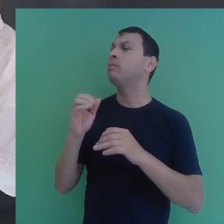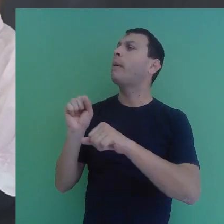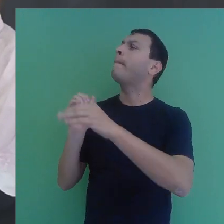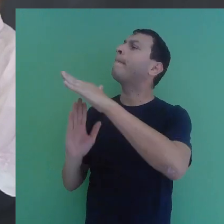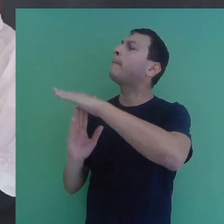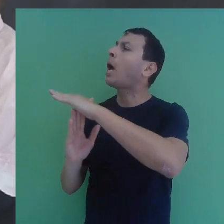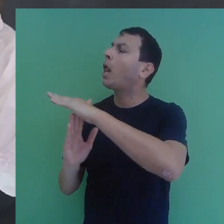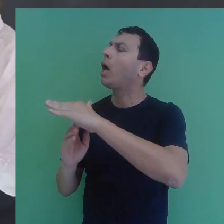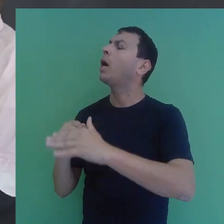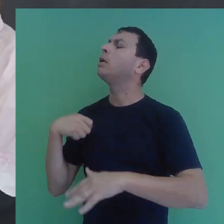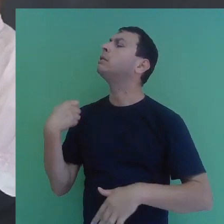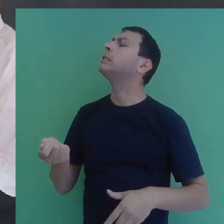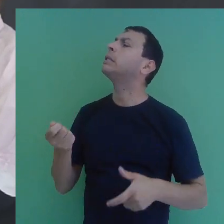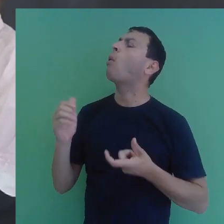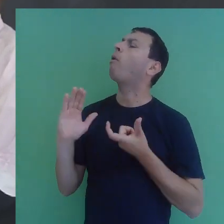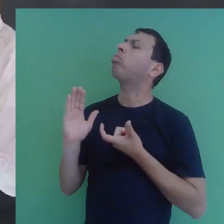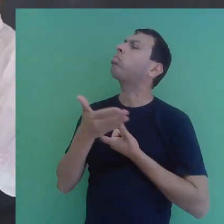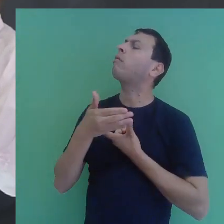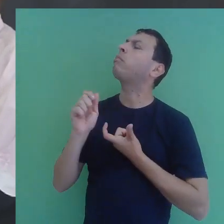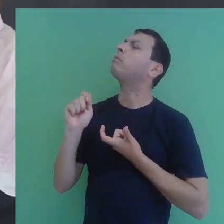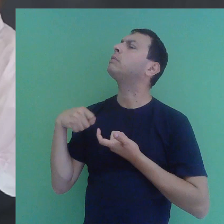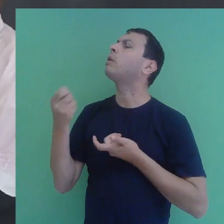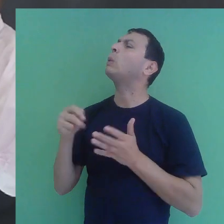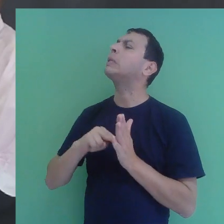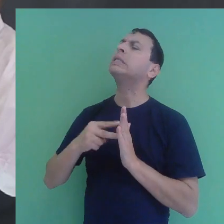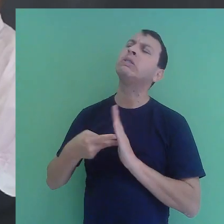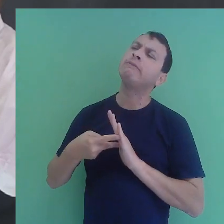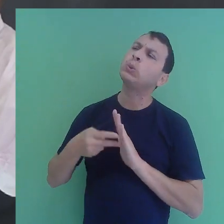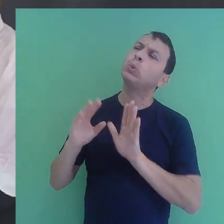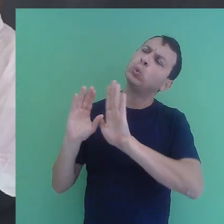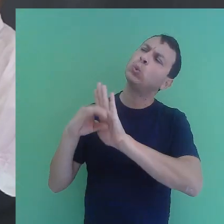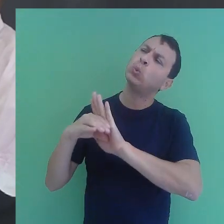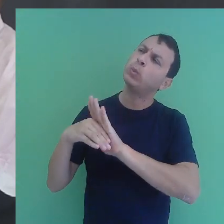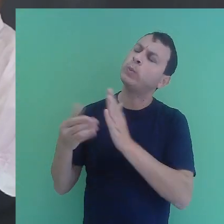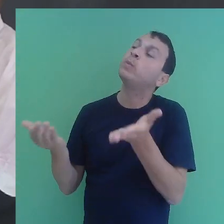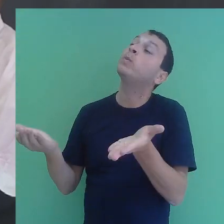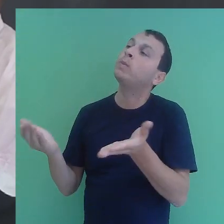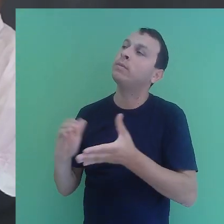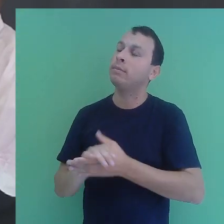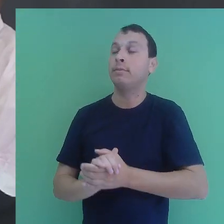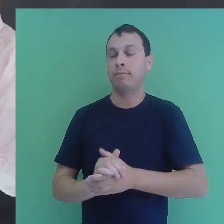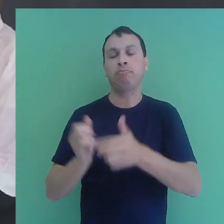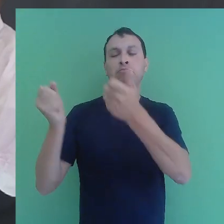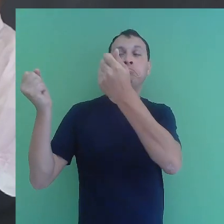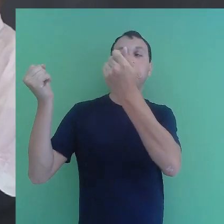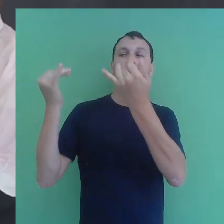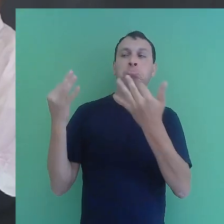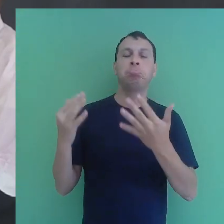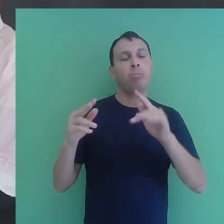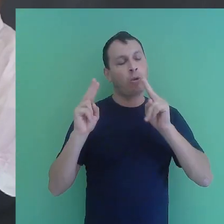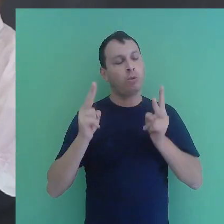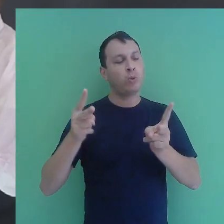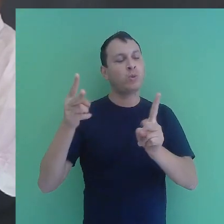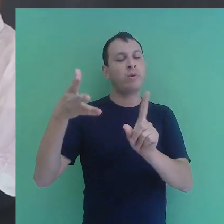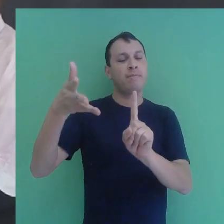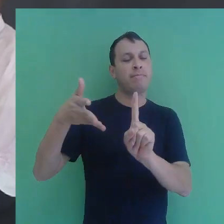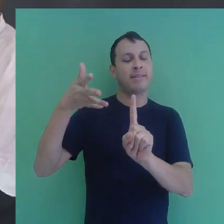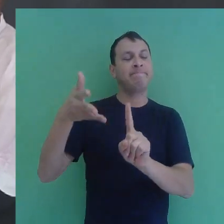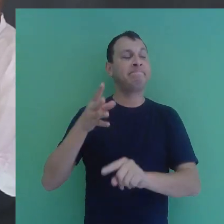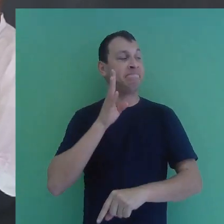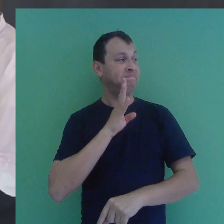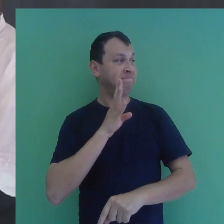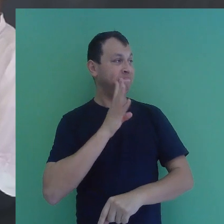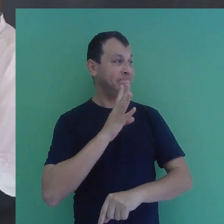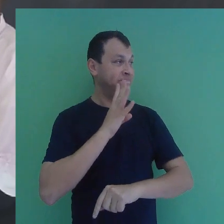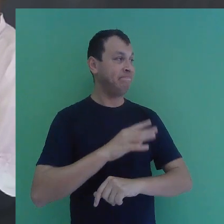o conceito daquele sinal. Então, depois disso, nós continuamos a palestra normalmente. Que massa.